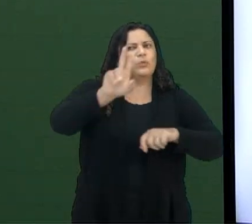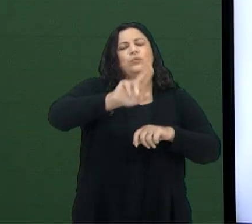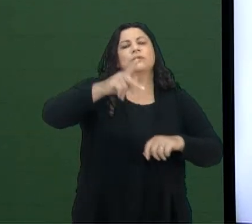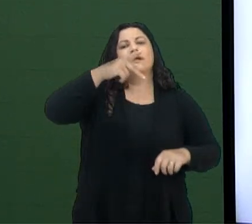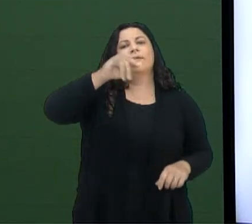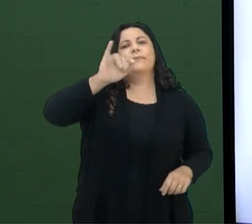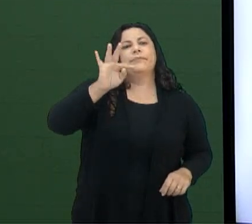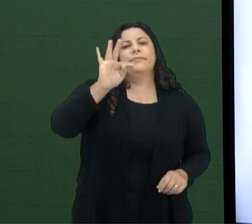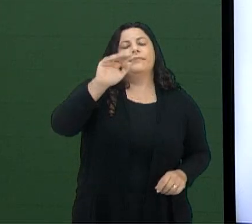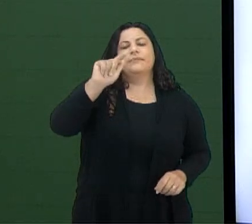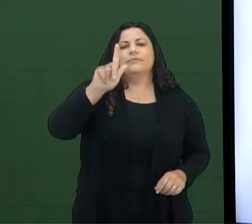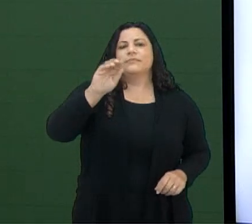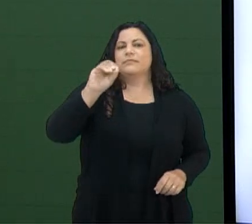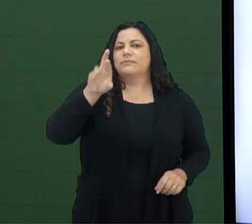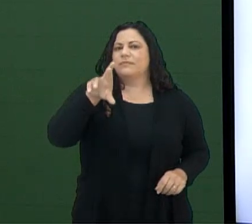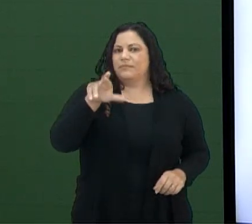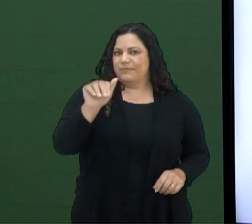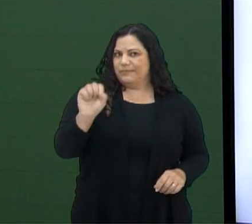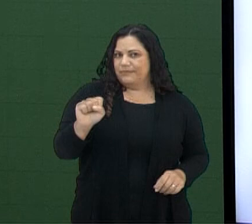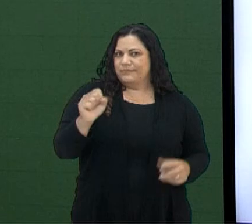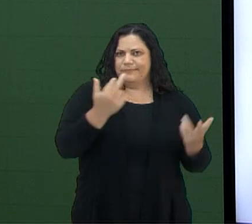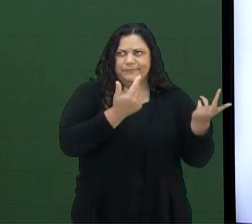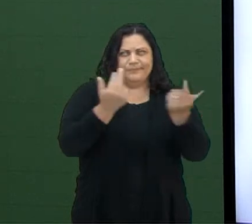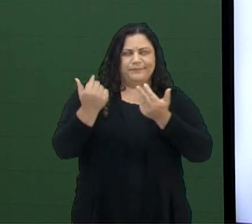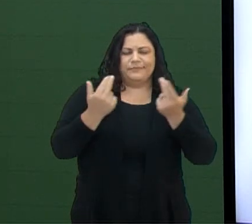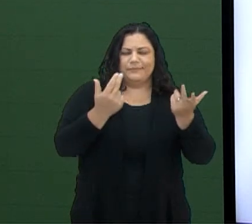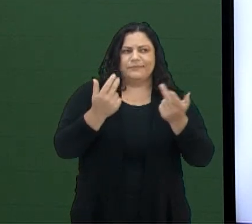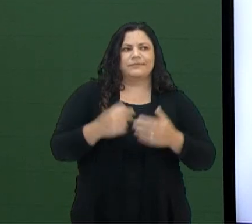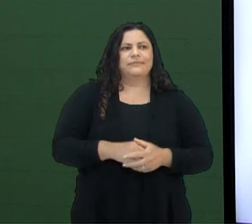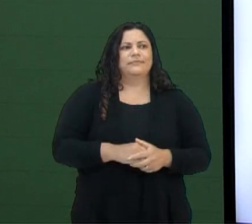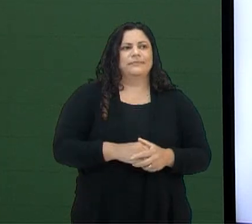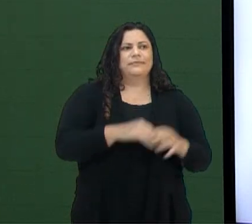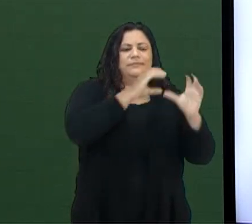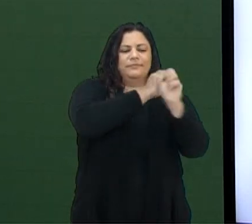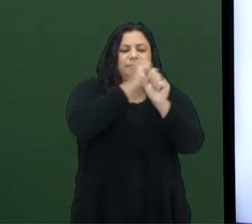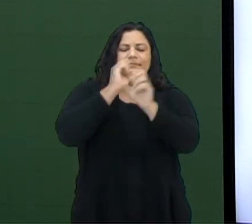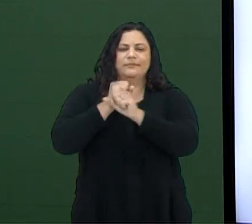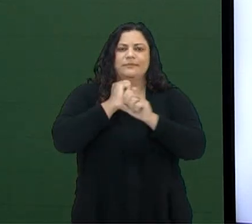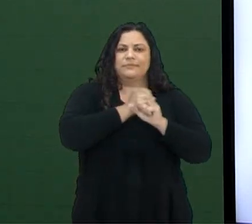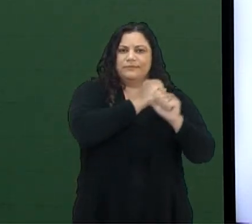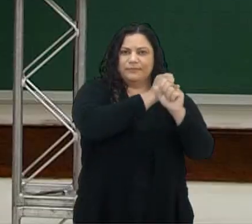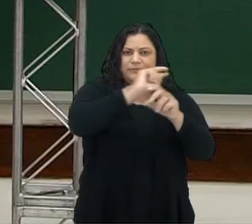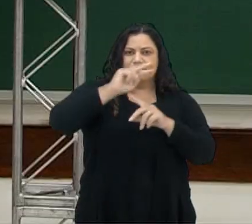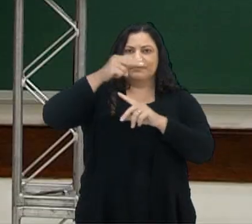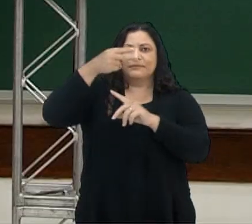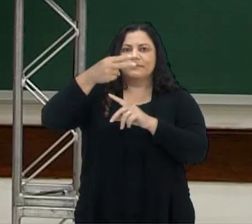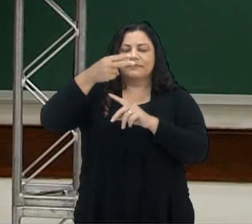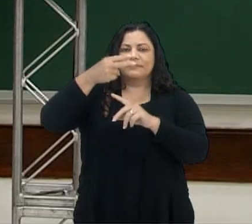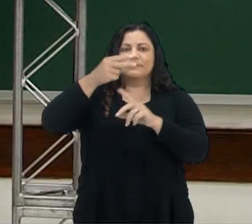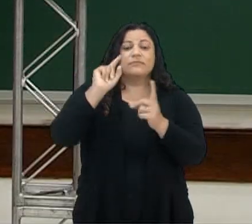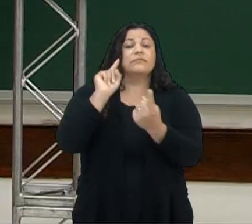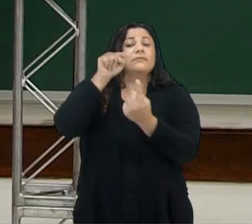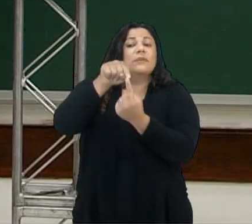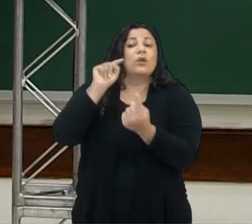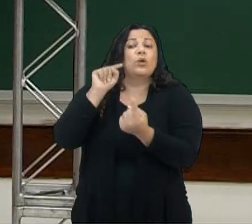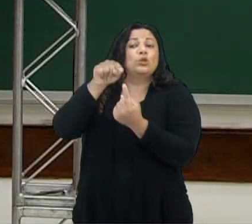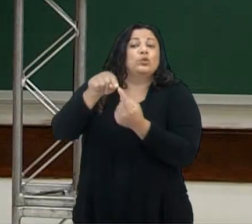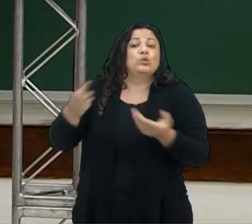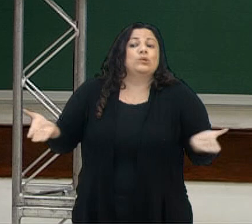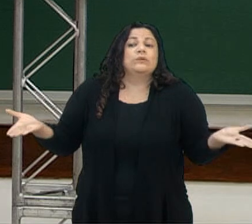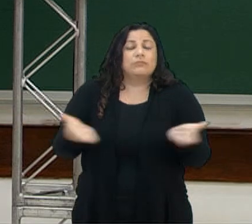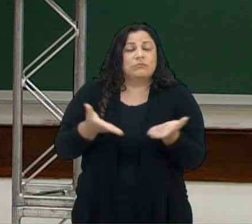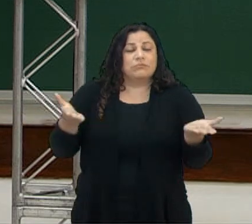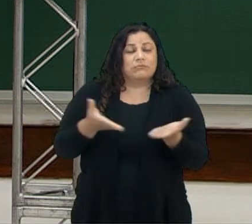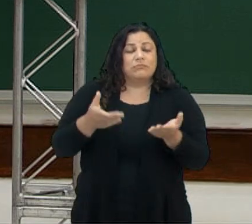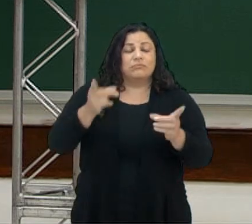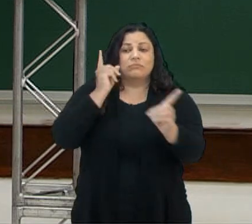jeito. Tá? Como é que fica? Esse é o quadrado mais esse é o quadrado igual a esse é o quadrado. E o objetivo agora é encontrar o tamanho do lado, não